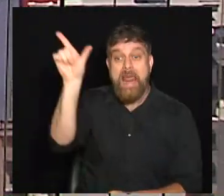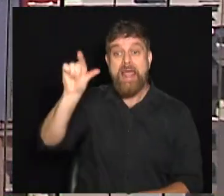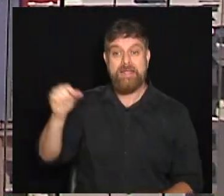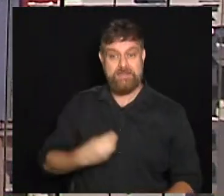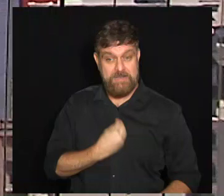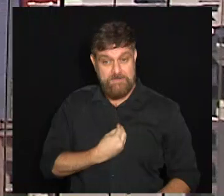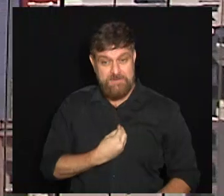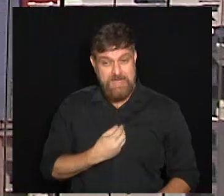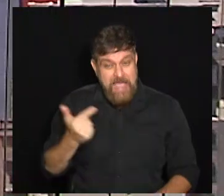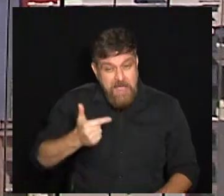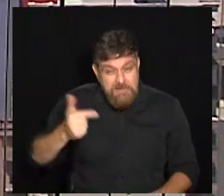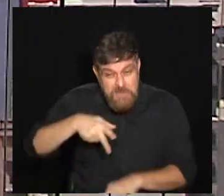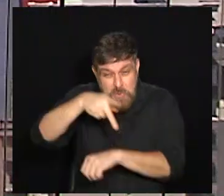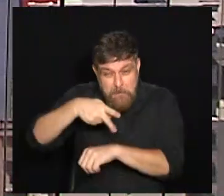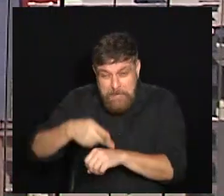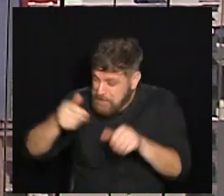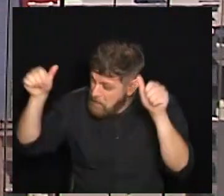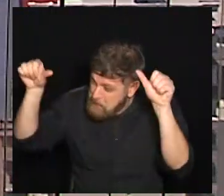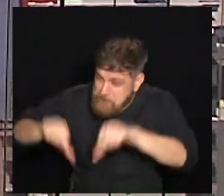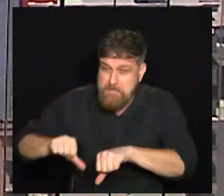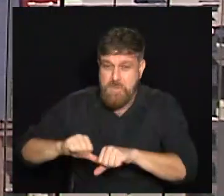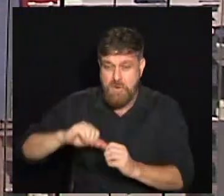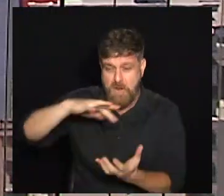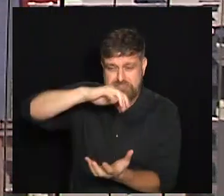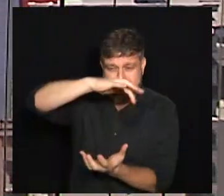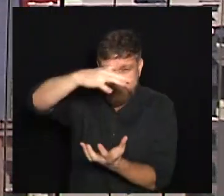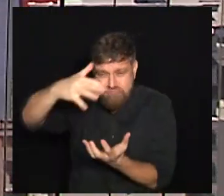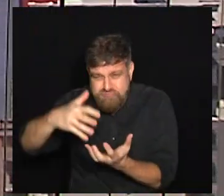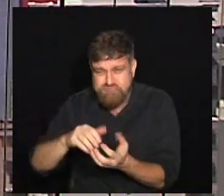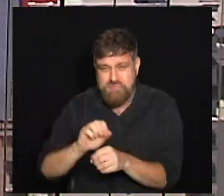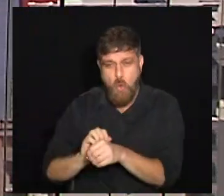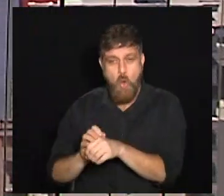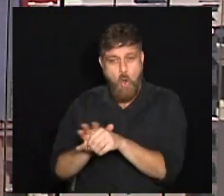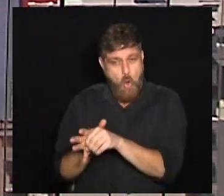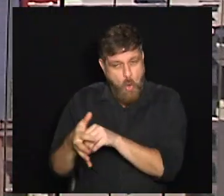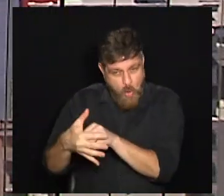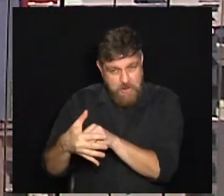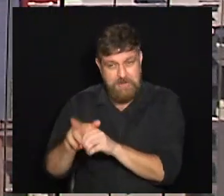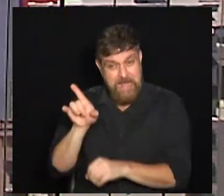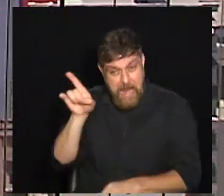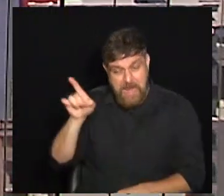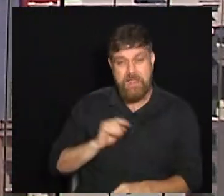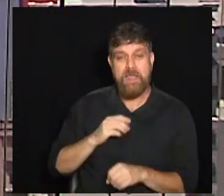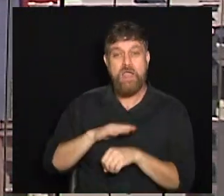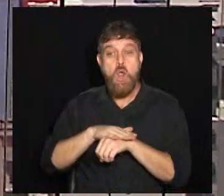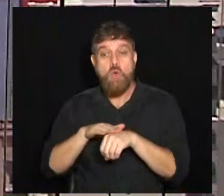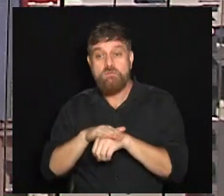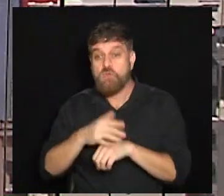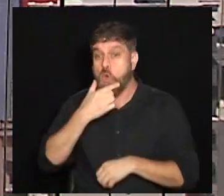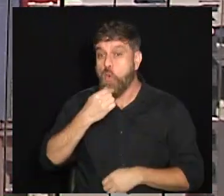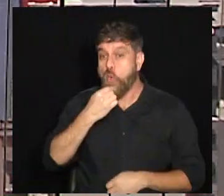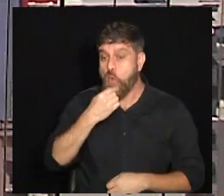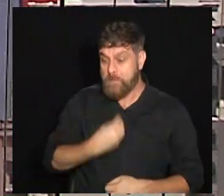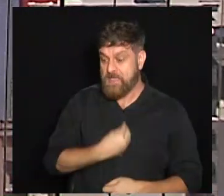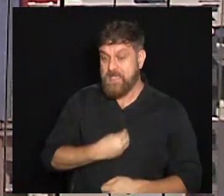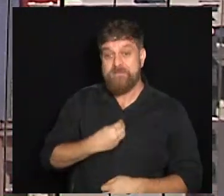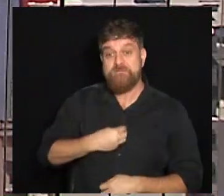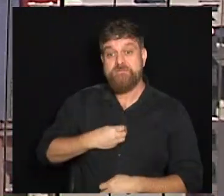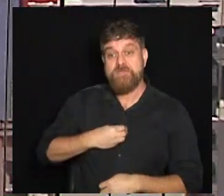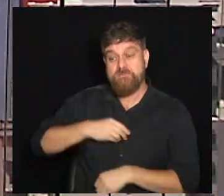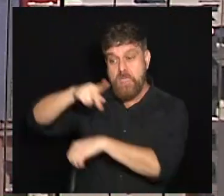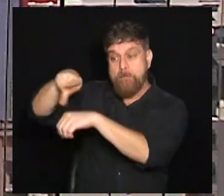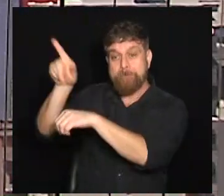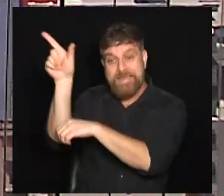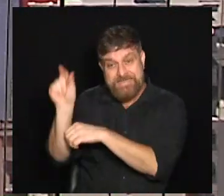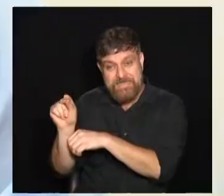pela pandemia do coronavírus. O repórter Michel Amorim conversou com ele, que contou como está a situação por